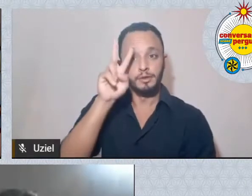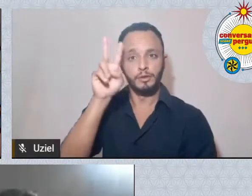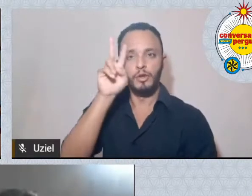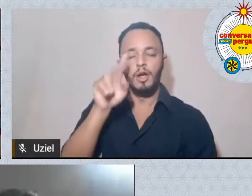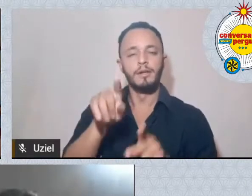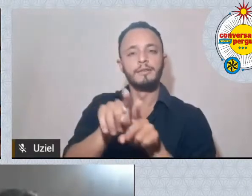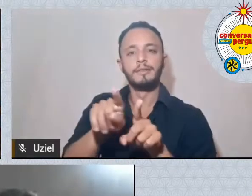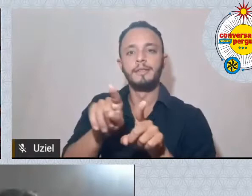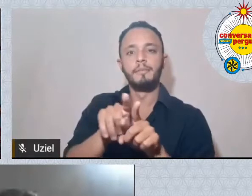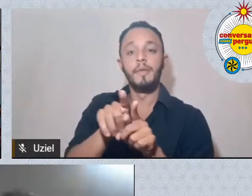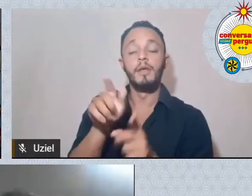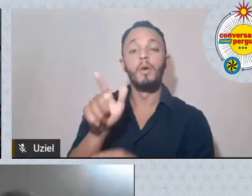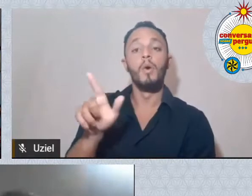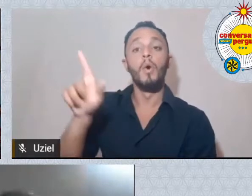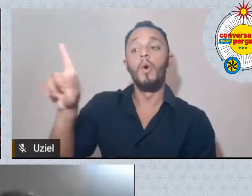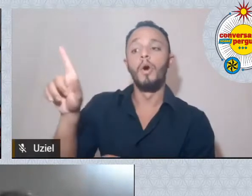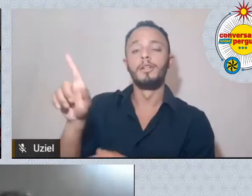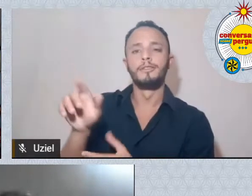estrutura